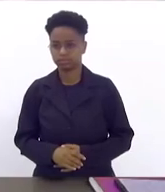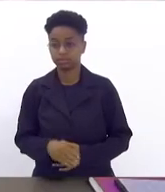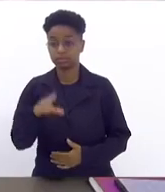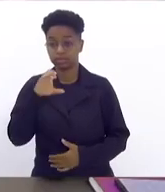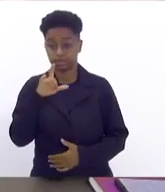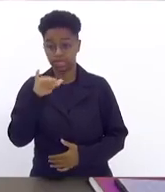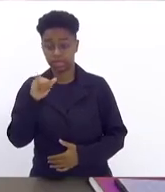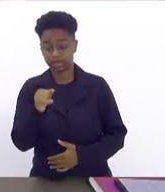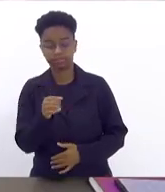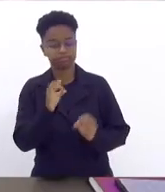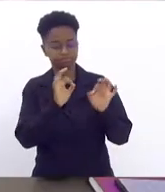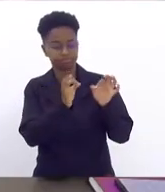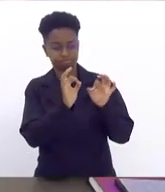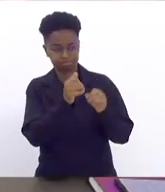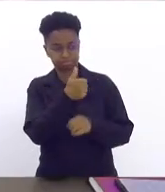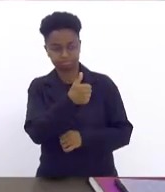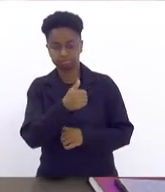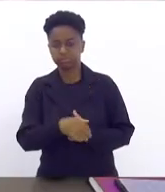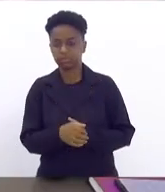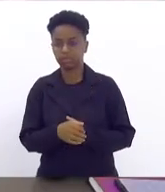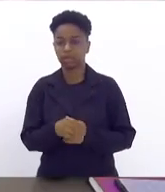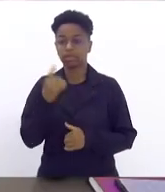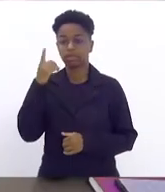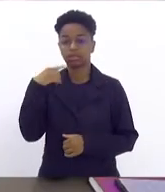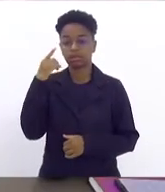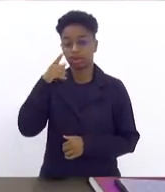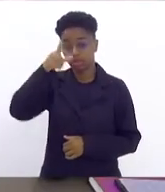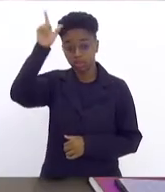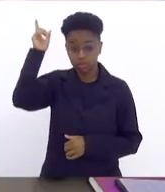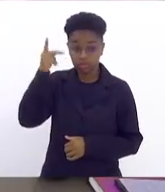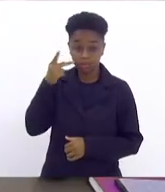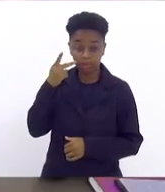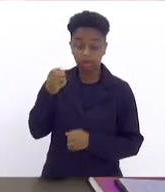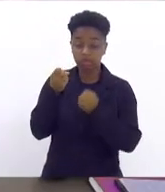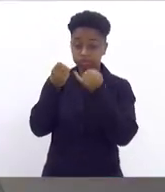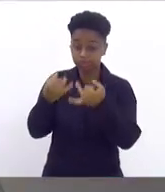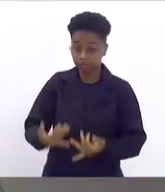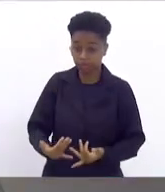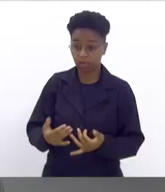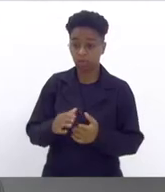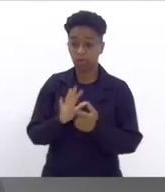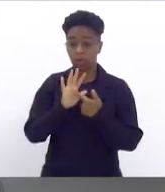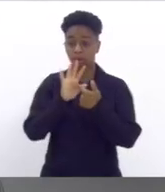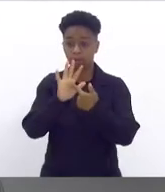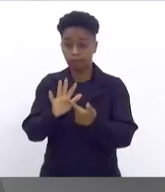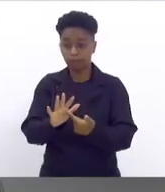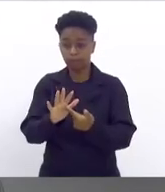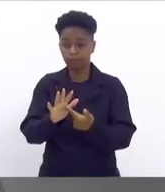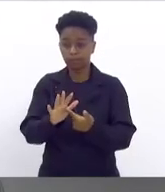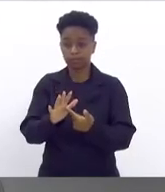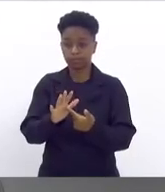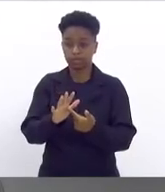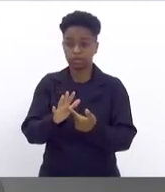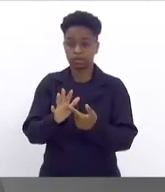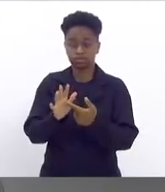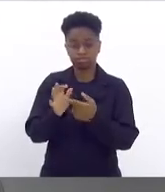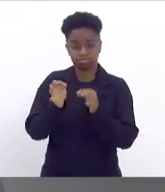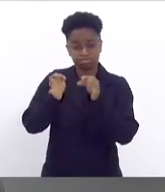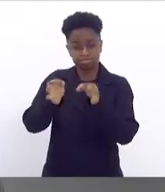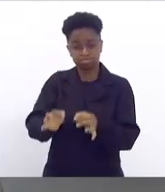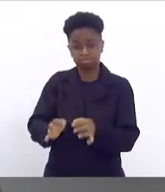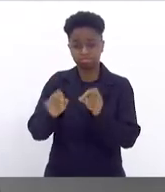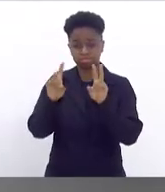justamente essa questão, né, que o deputado Luiz Paulo esclareceu, trazendo aqui, né, a baila com muita propriedade a questão